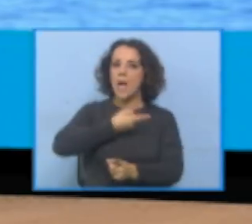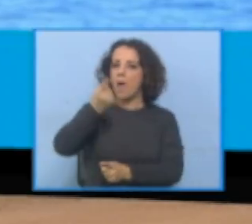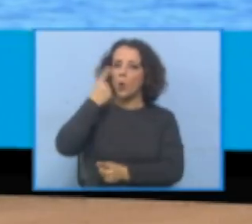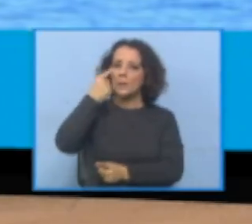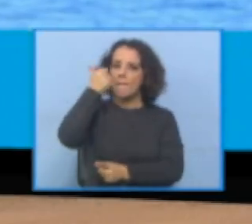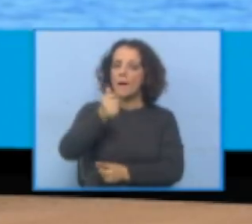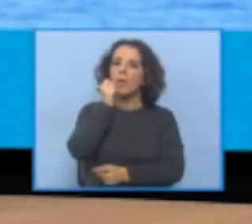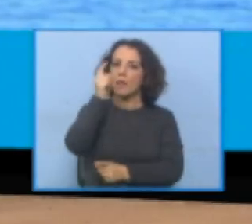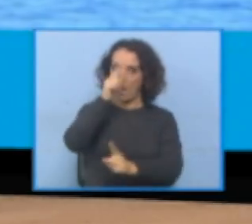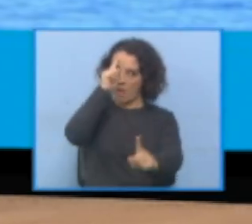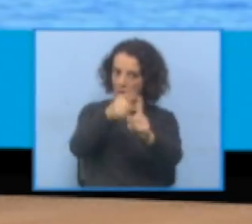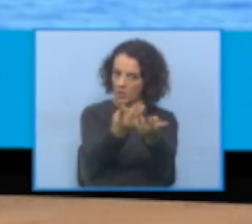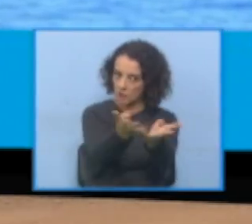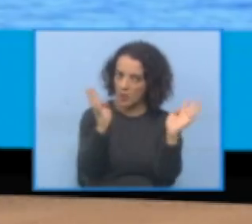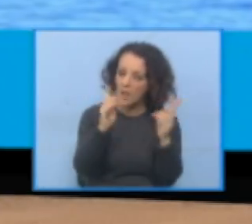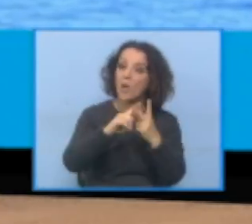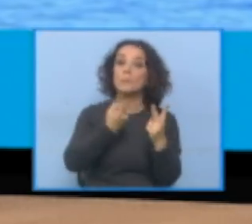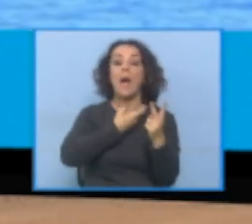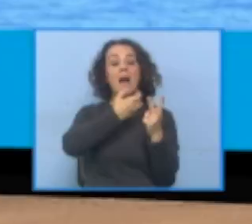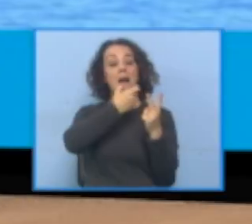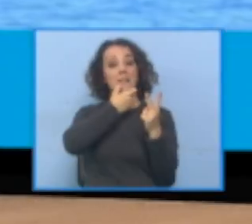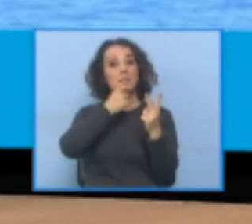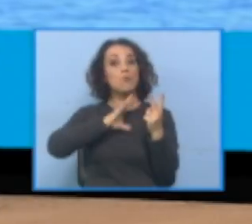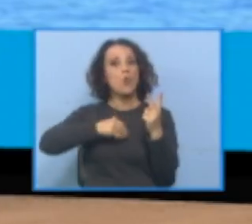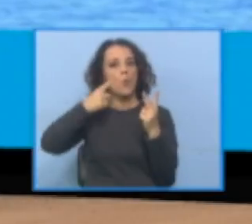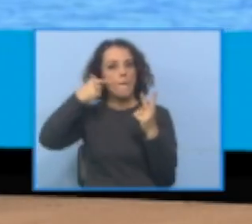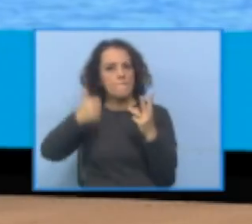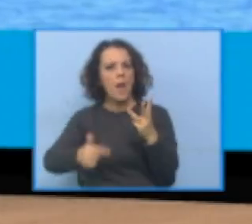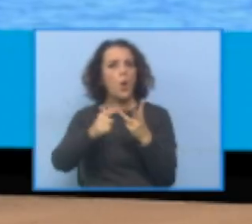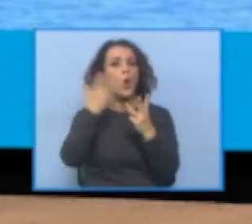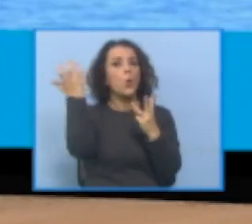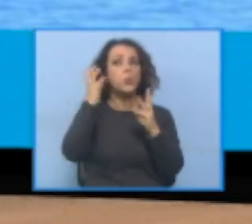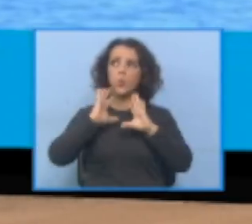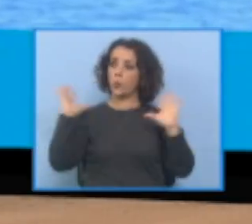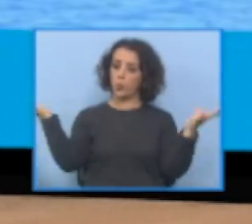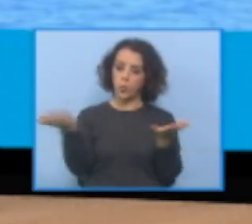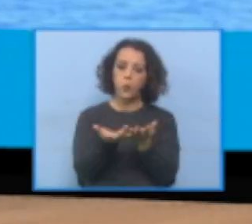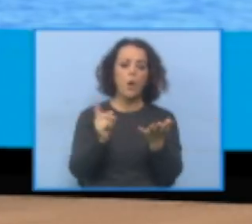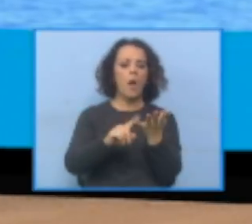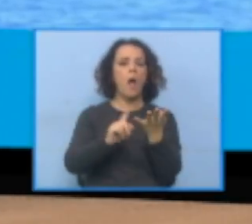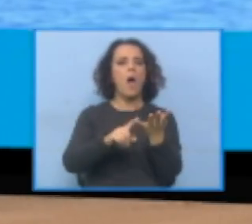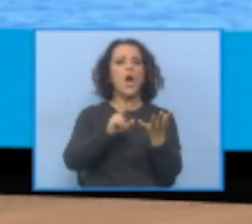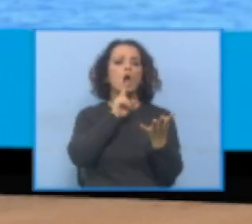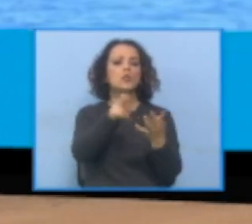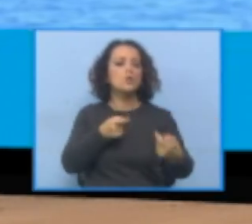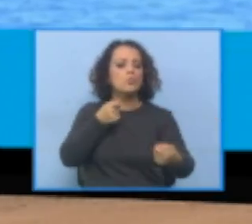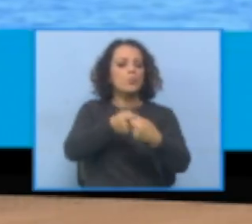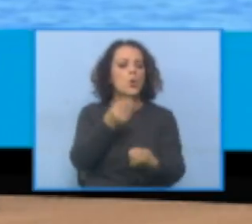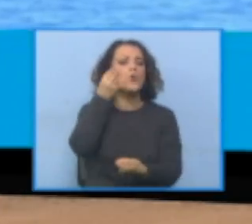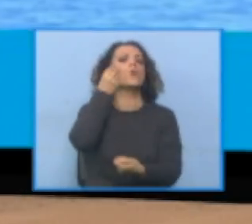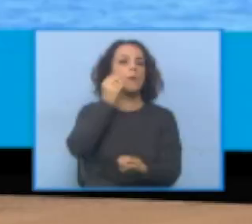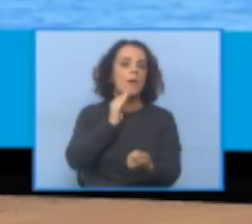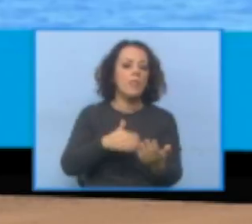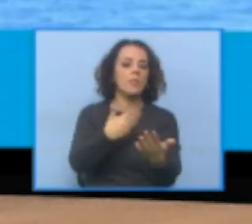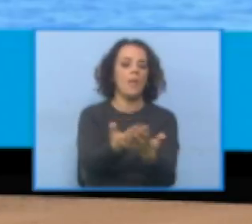e temos que conhecer bem o mundo, a cultura em que vivemos e como dar resposta. Como trazer o Evangelho para a